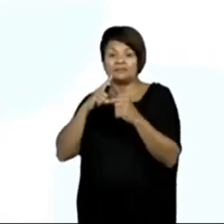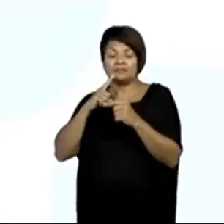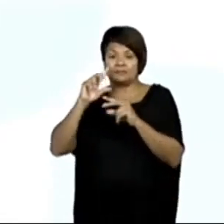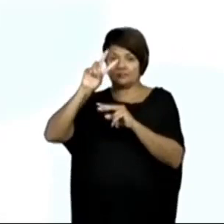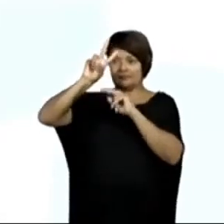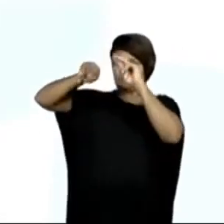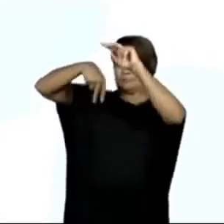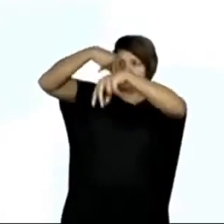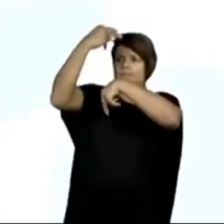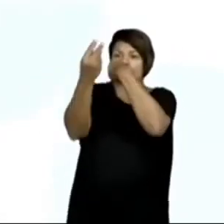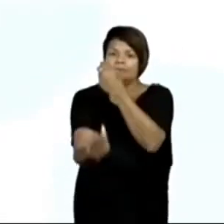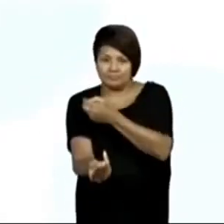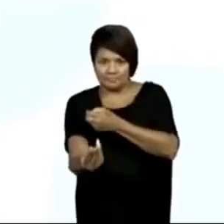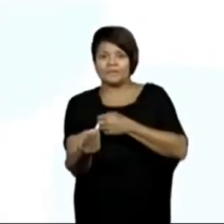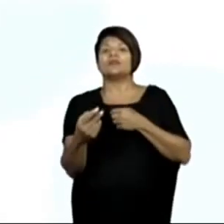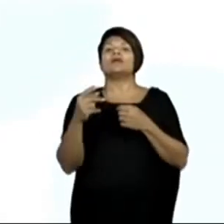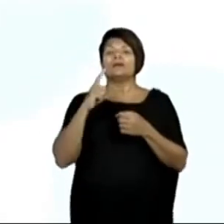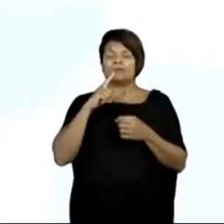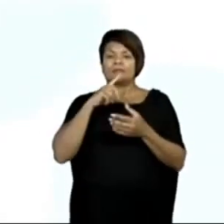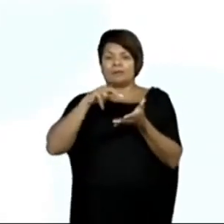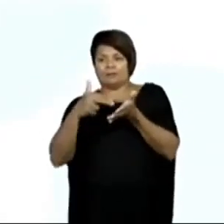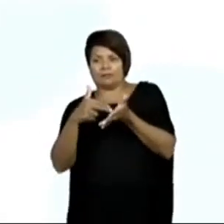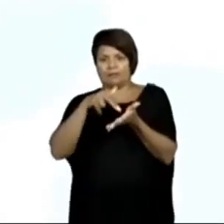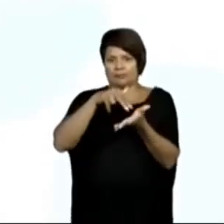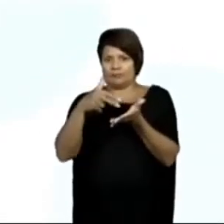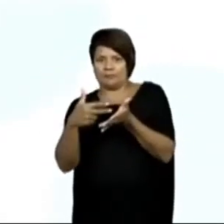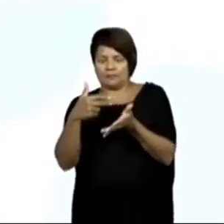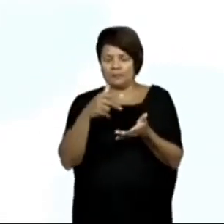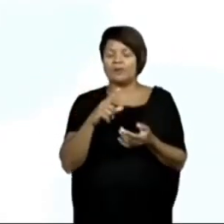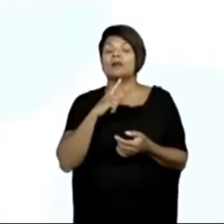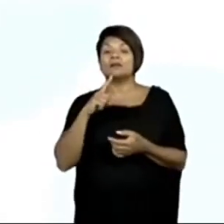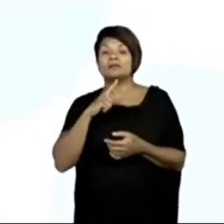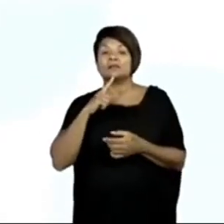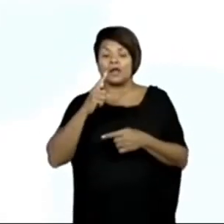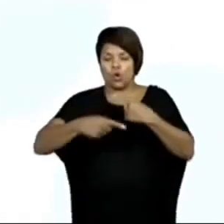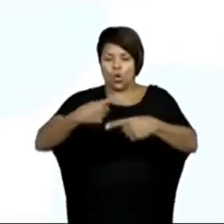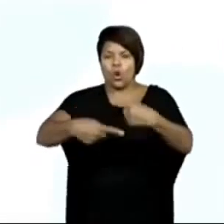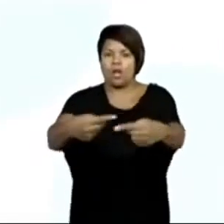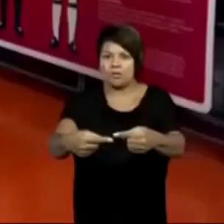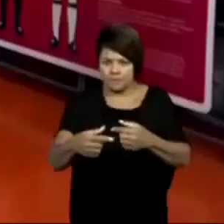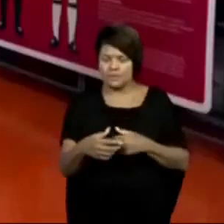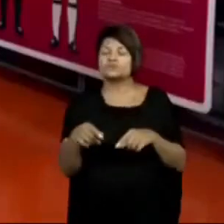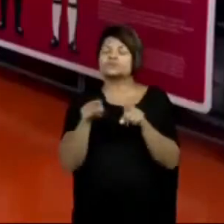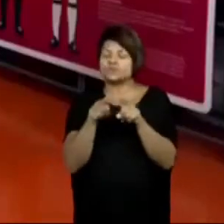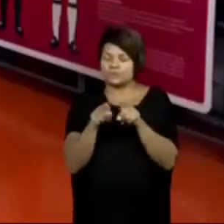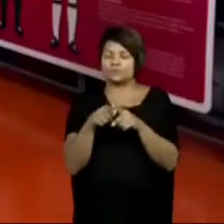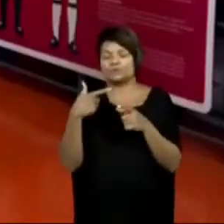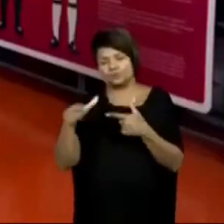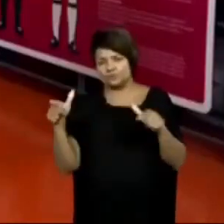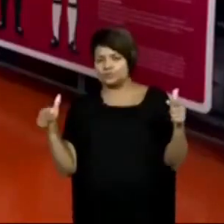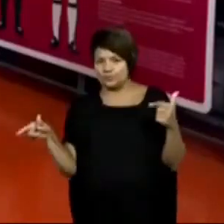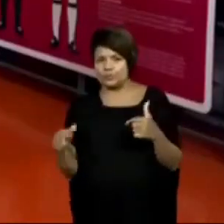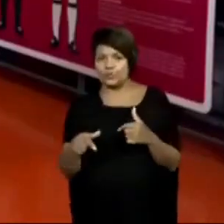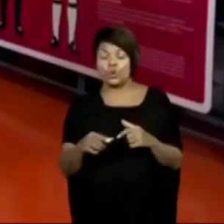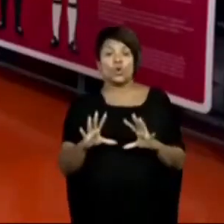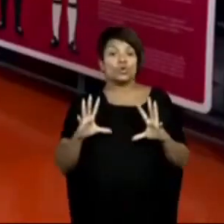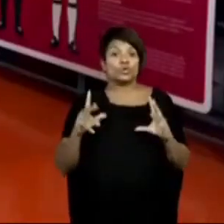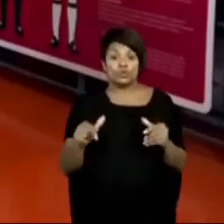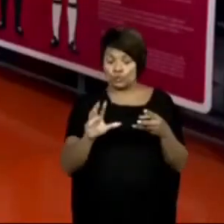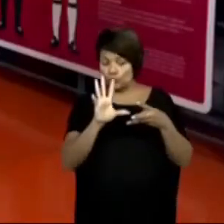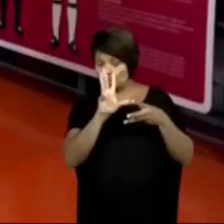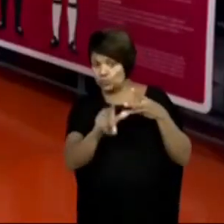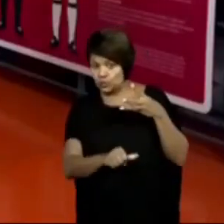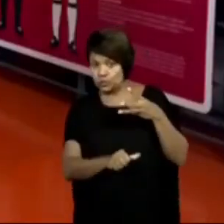acrobacias individuais, equilíbrio em um pé só, rolamentos, entre outras. Então, todas essas habilidades